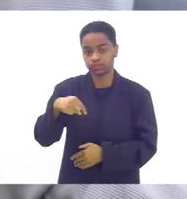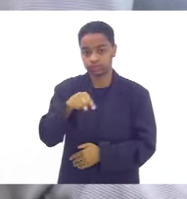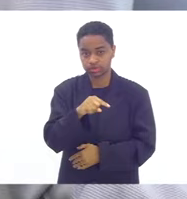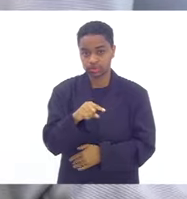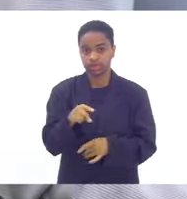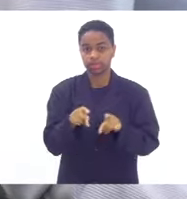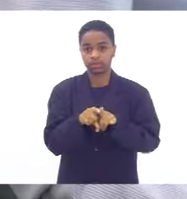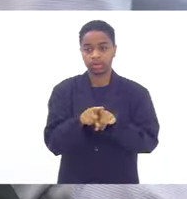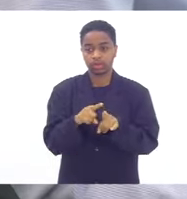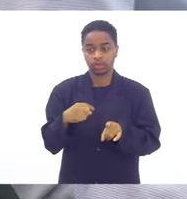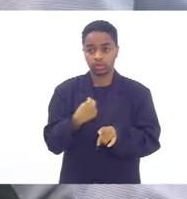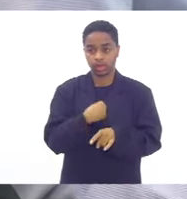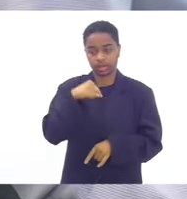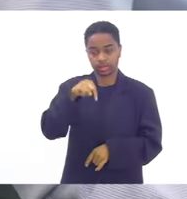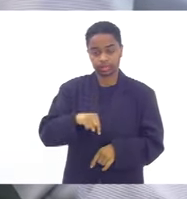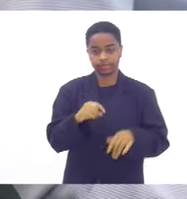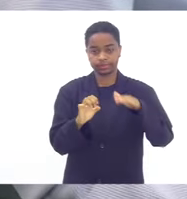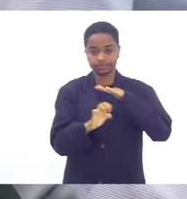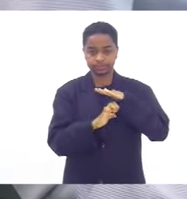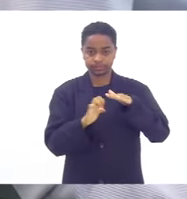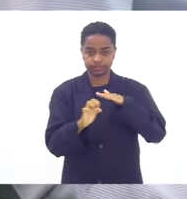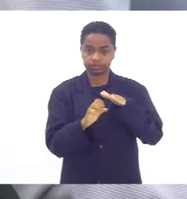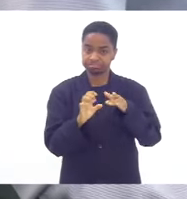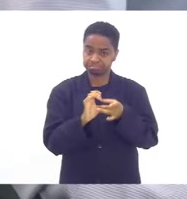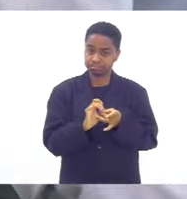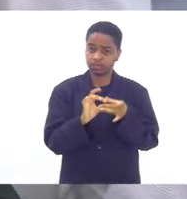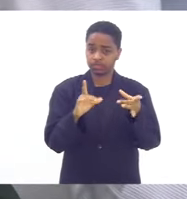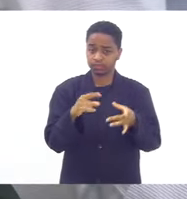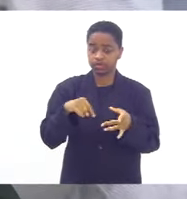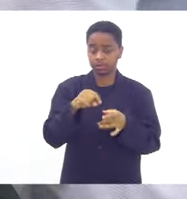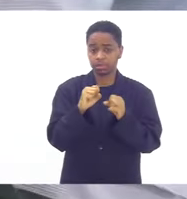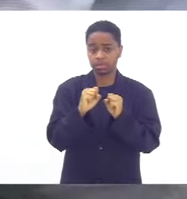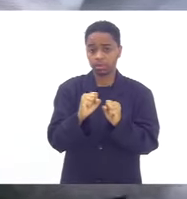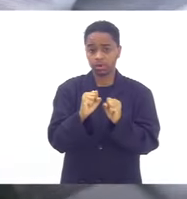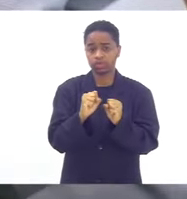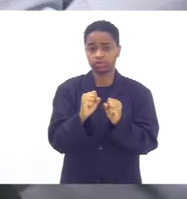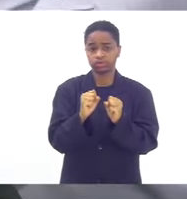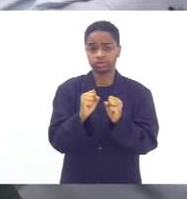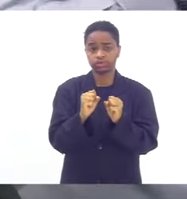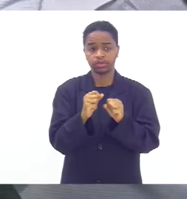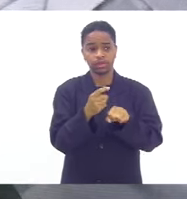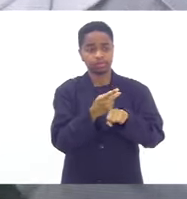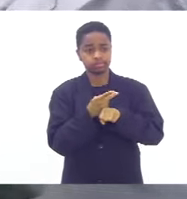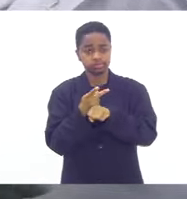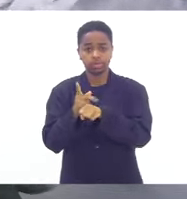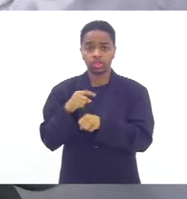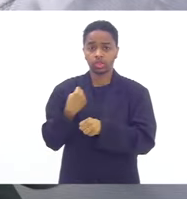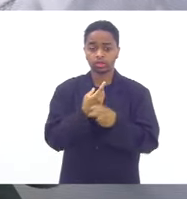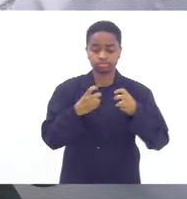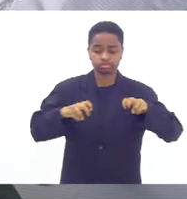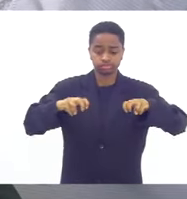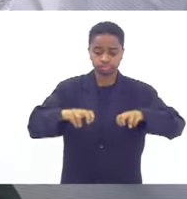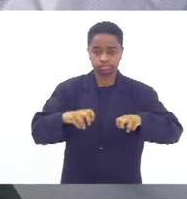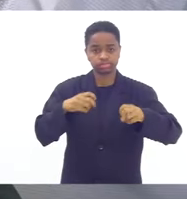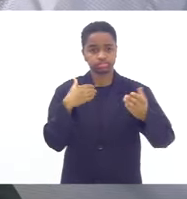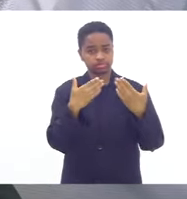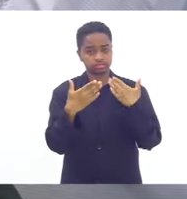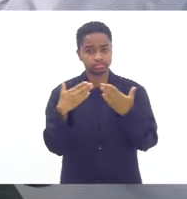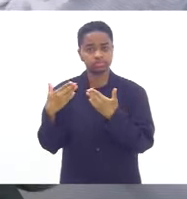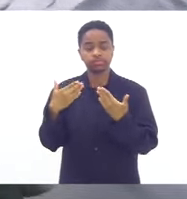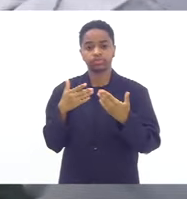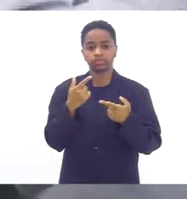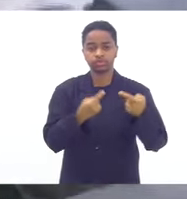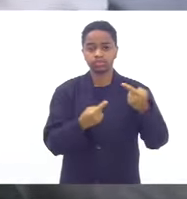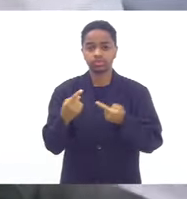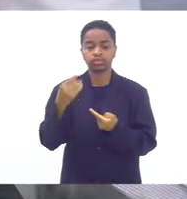da Light estamos 100% à disposição dos senhores, para a gente sentar e apoiar os senhores